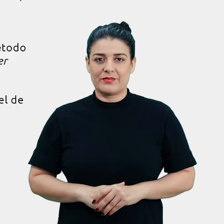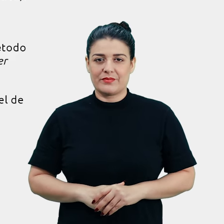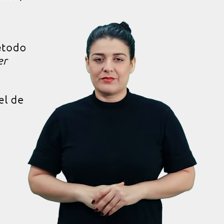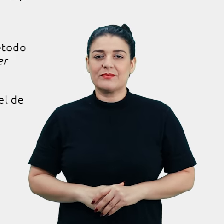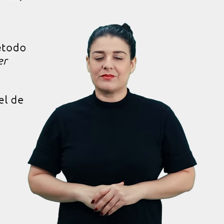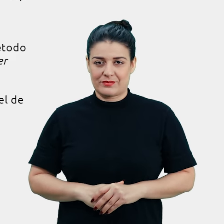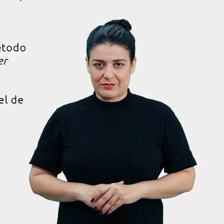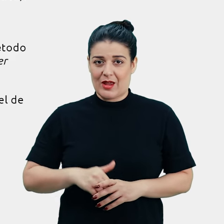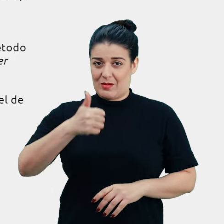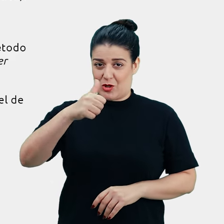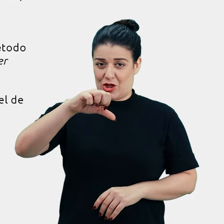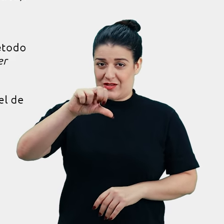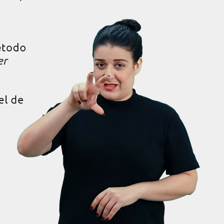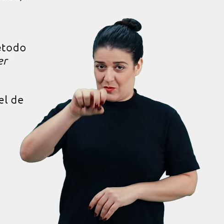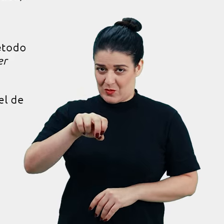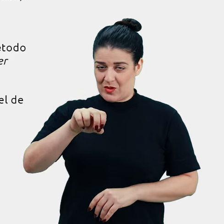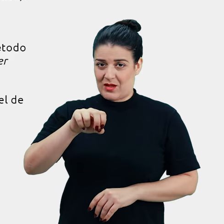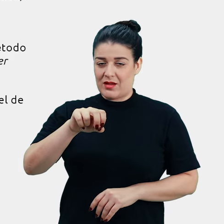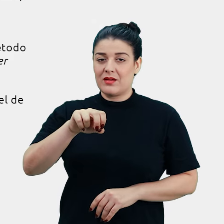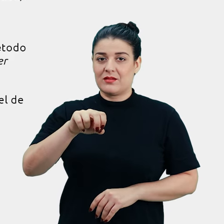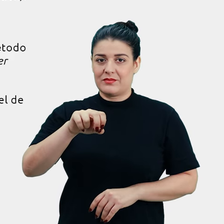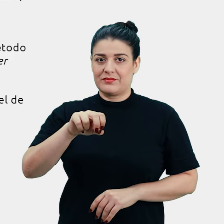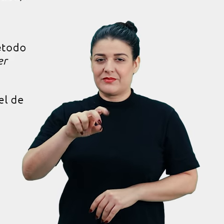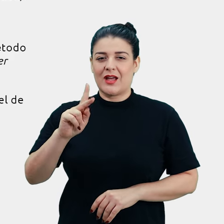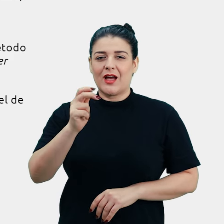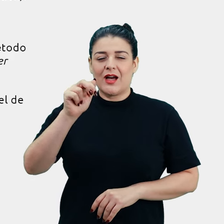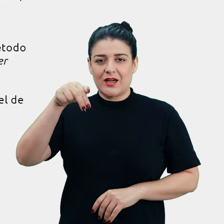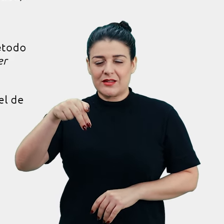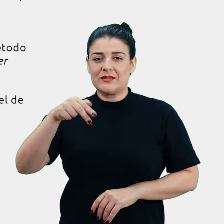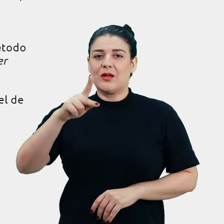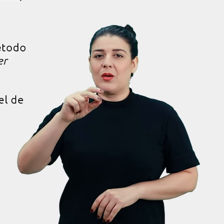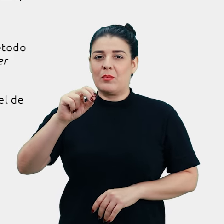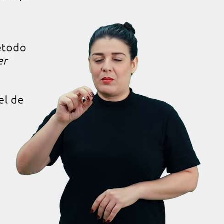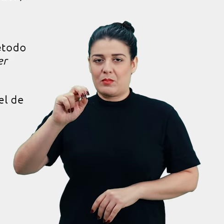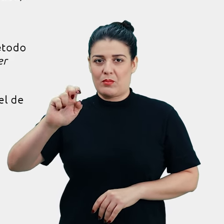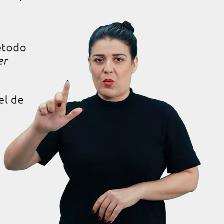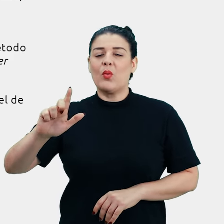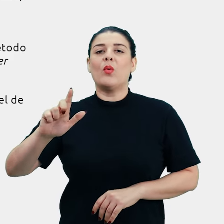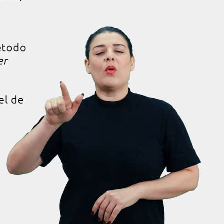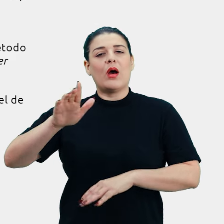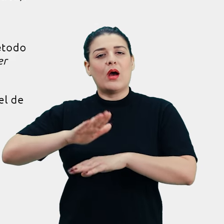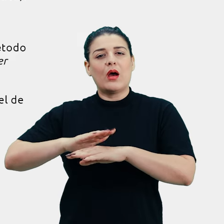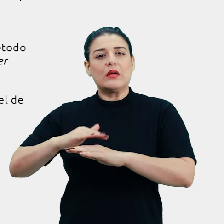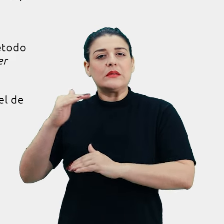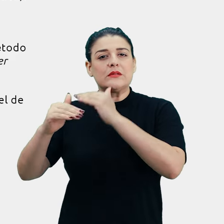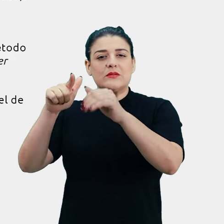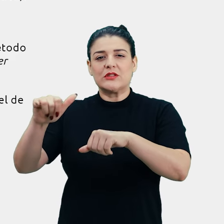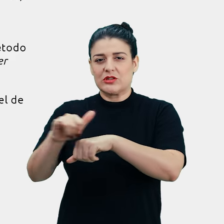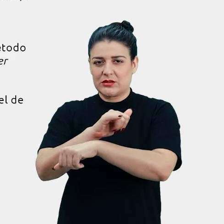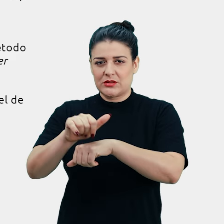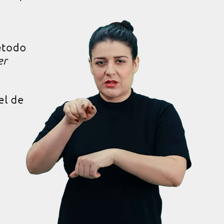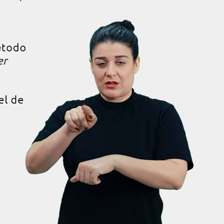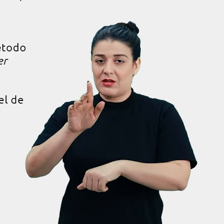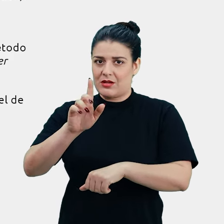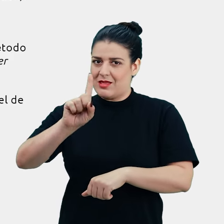Ali em 1950, Hans e Paul, eles desenvolveram o ion trap, que